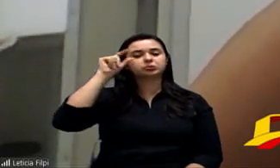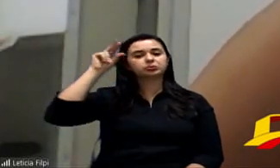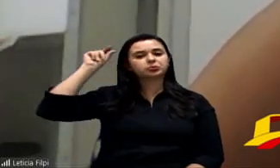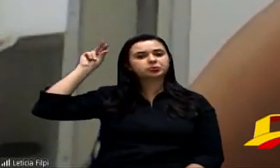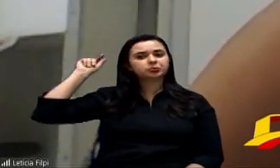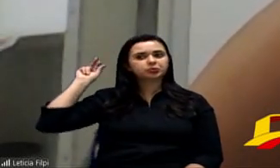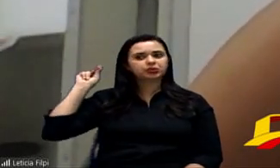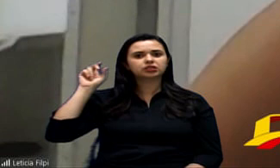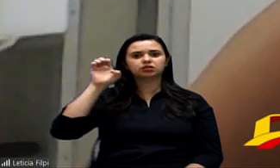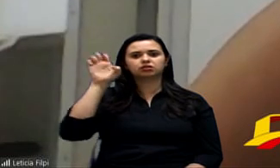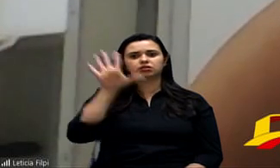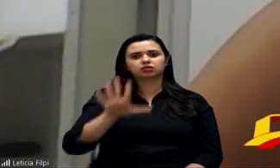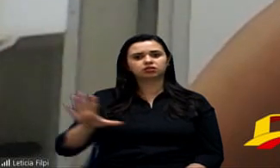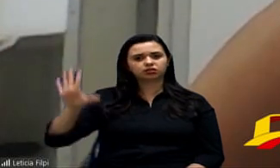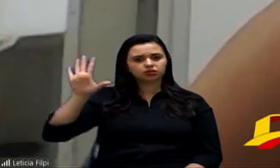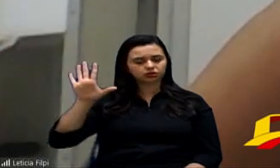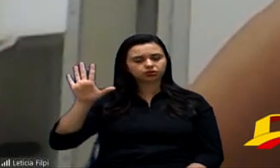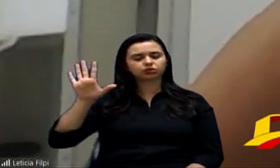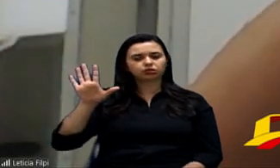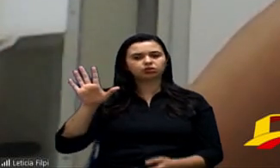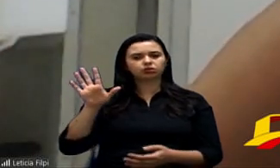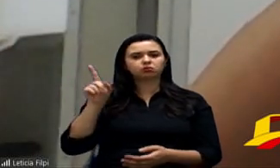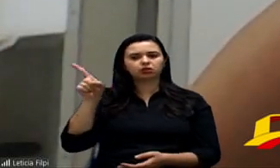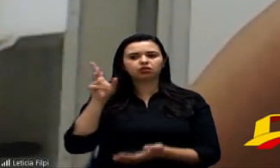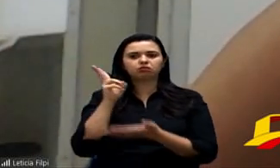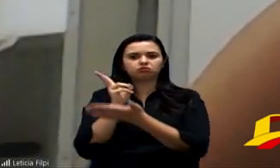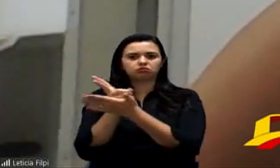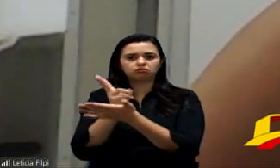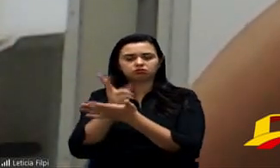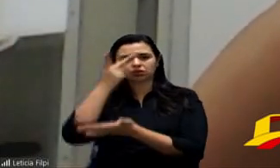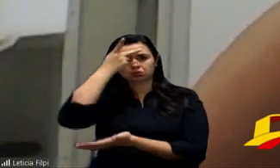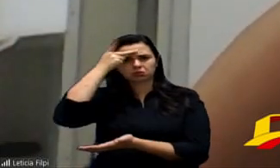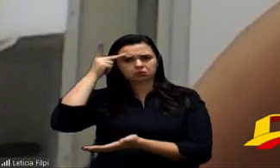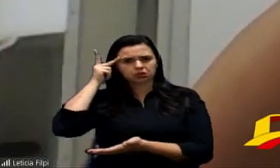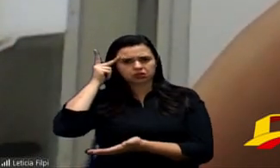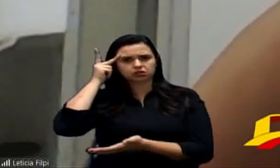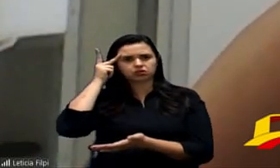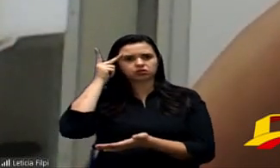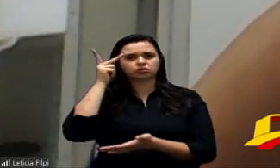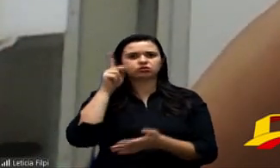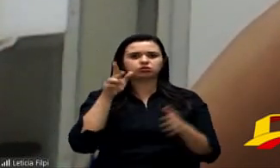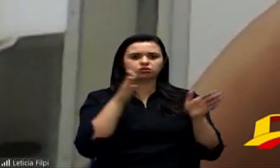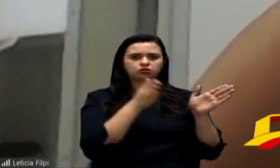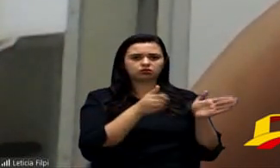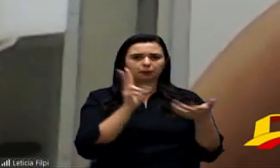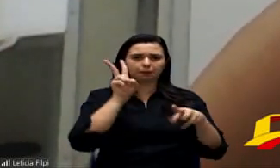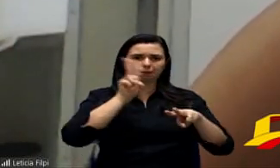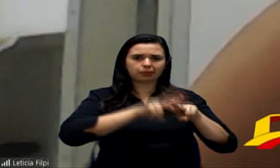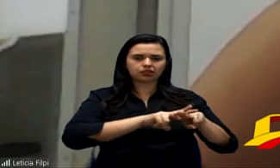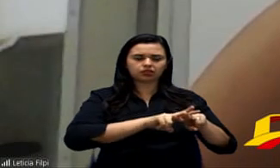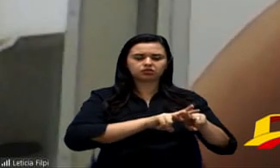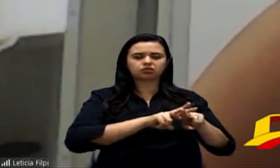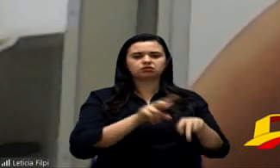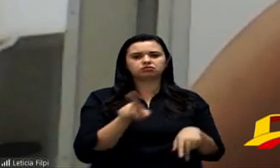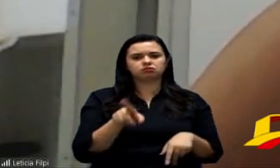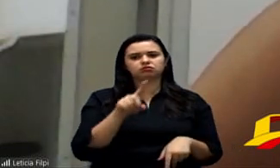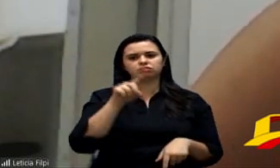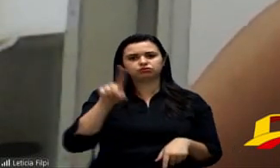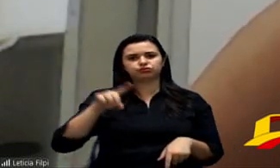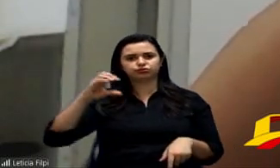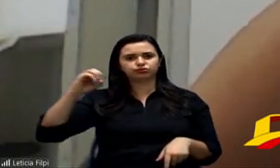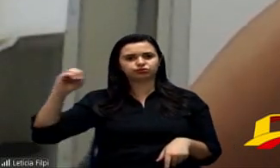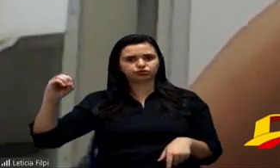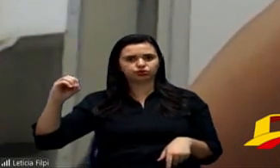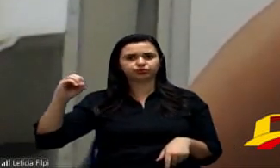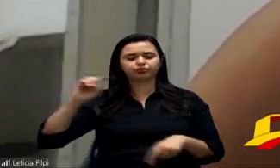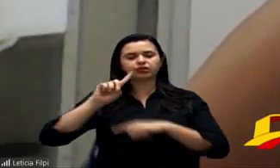foi considerado imoral a permanência deles e ilegal a permanência deles em zoológicos, eles foram imediatamente